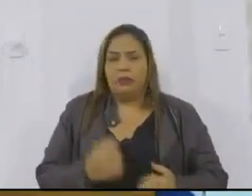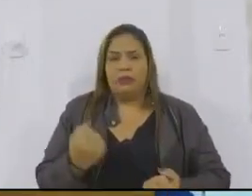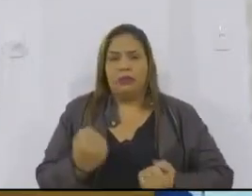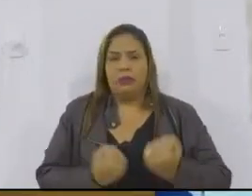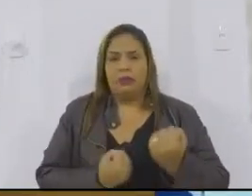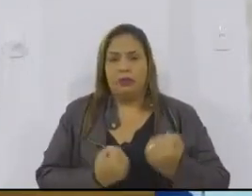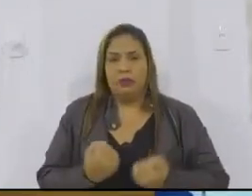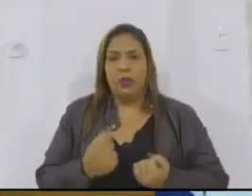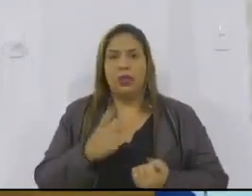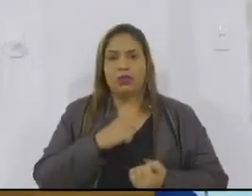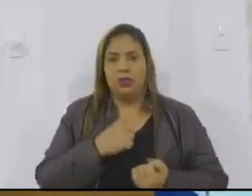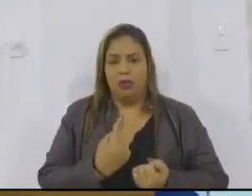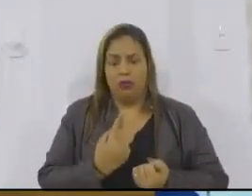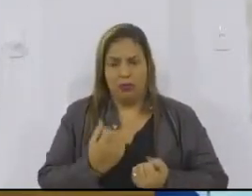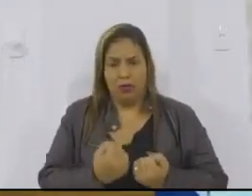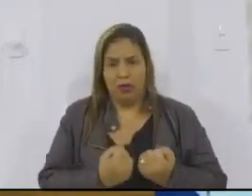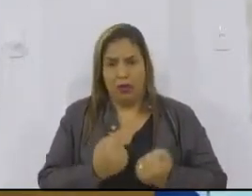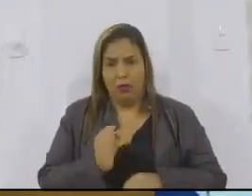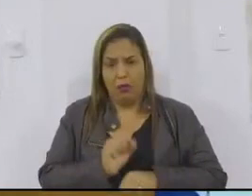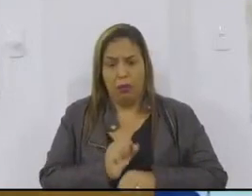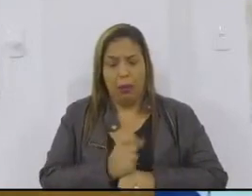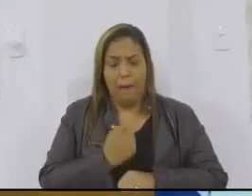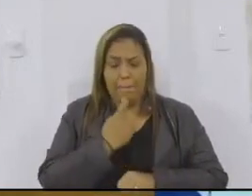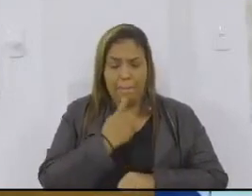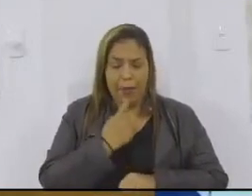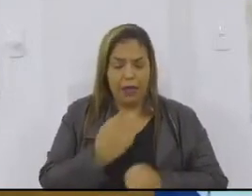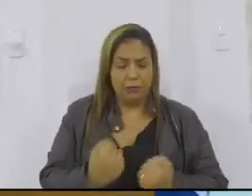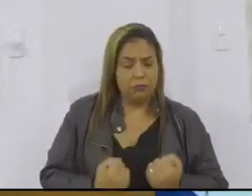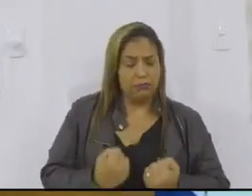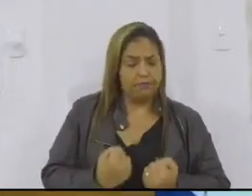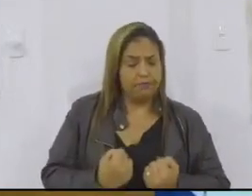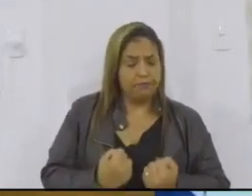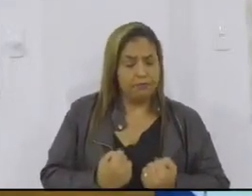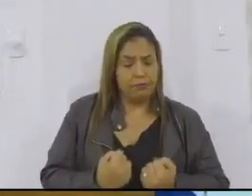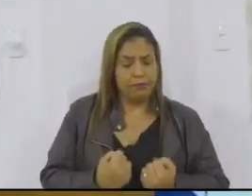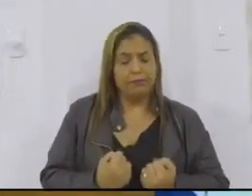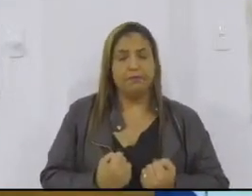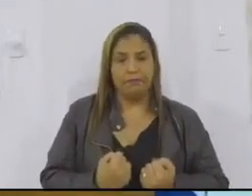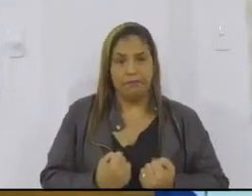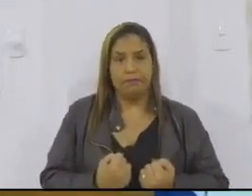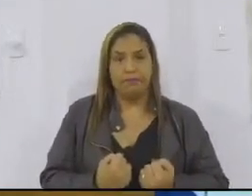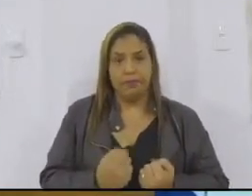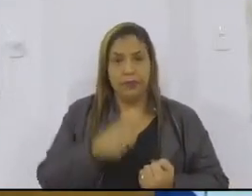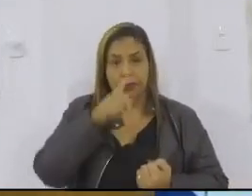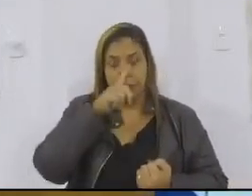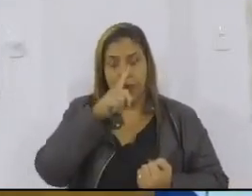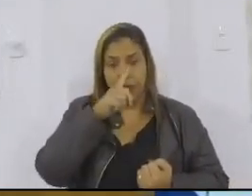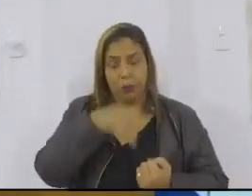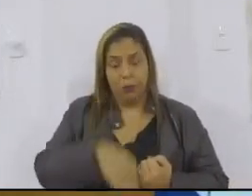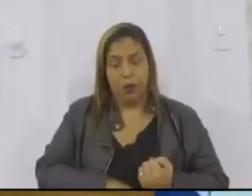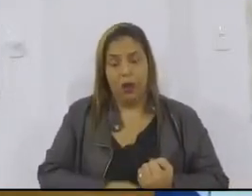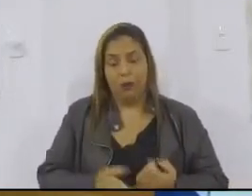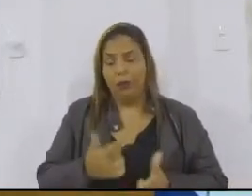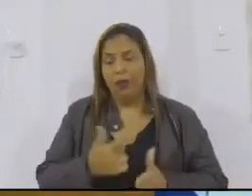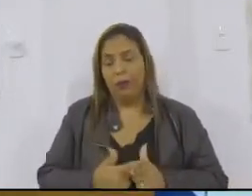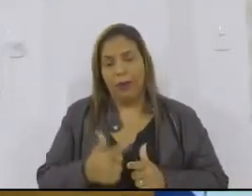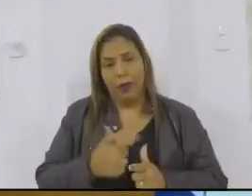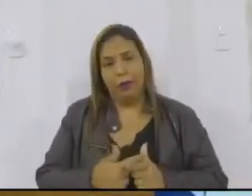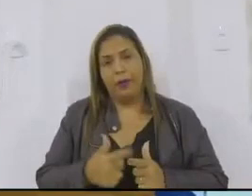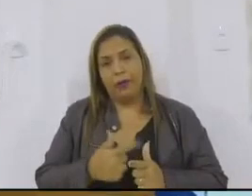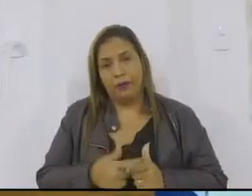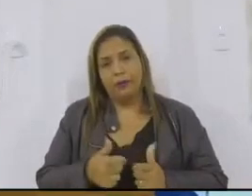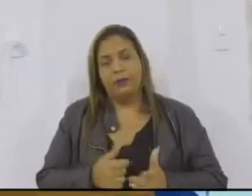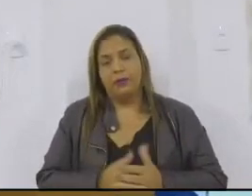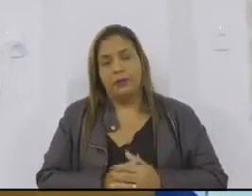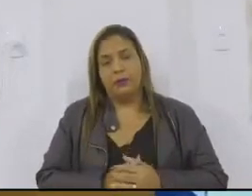Tinha até um veículo parado com a roda próxima, tapando o buraco. É um problema junto